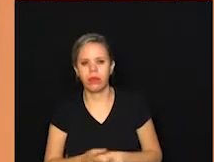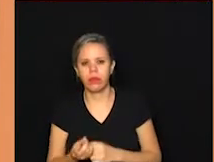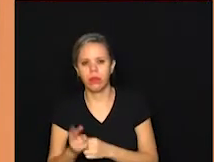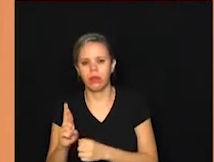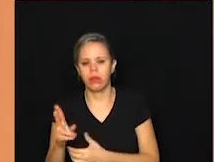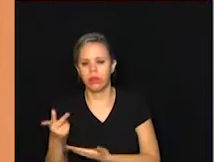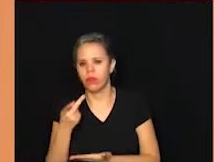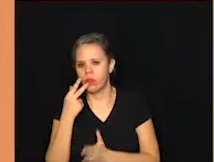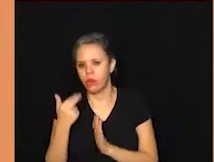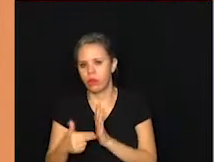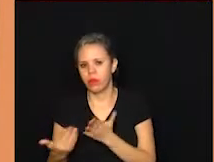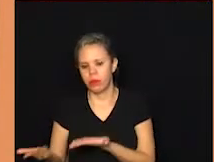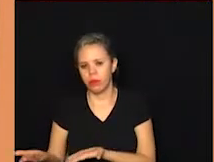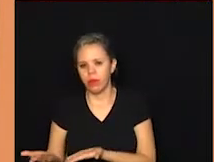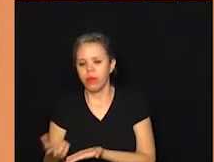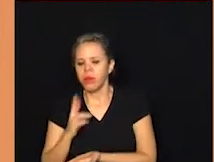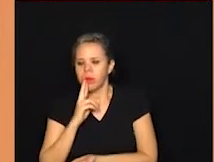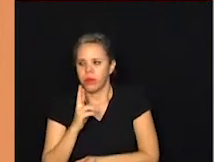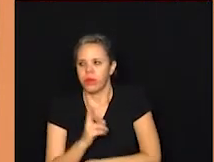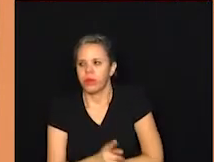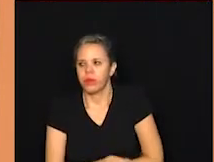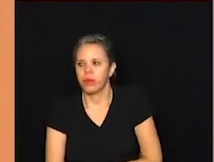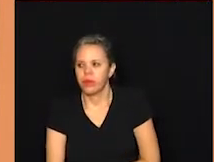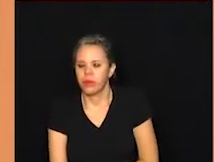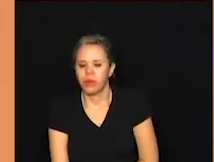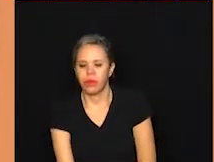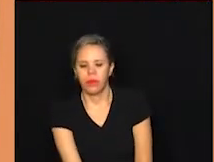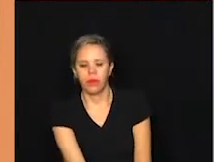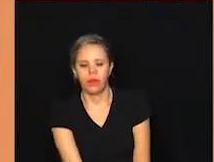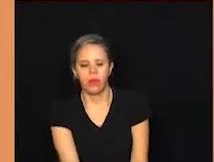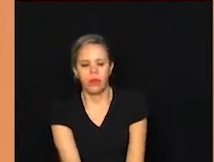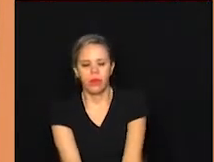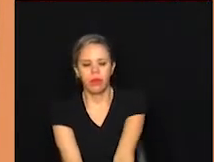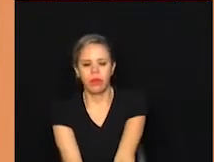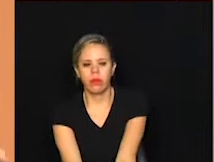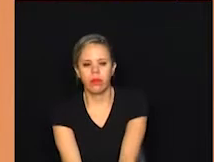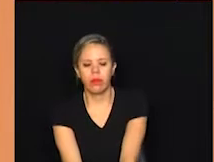foi mencionado aqui, poderia responder para a gente?